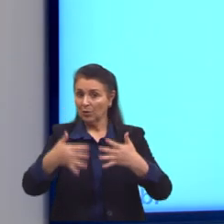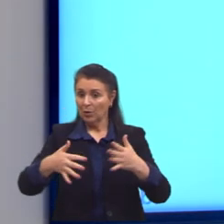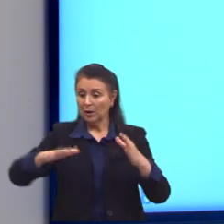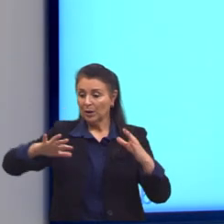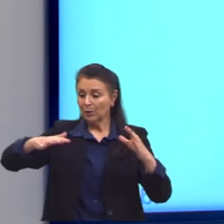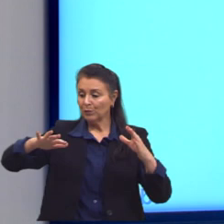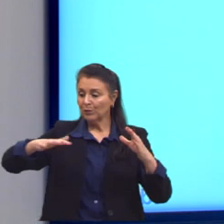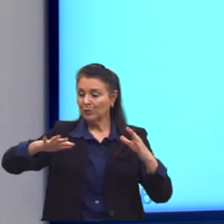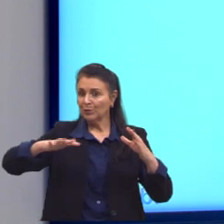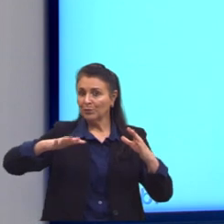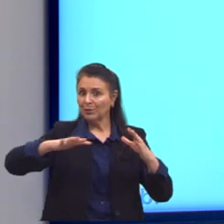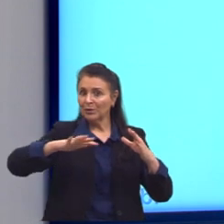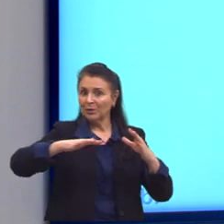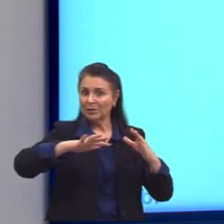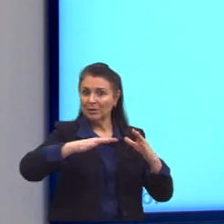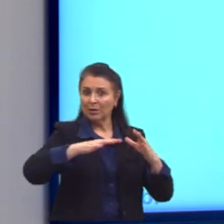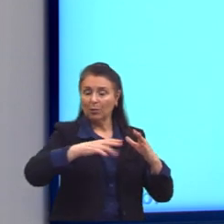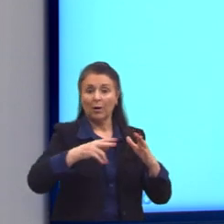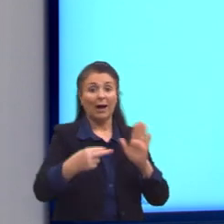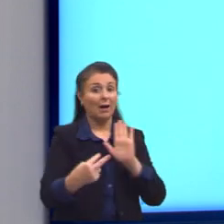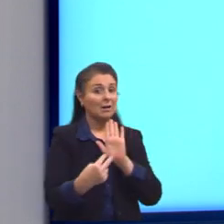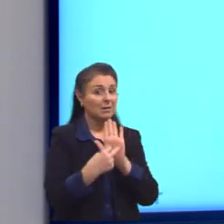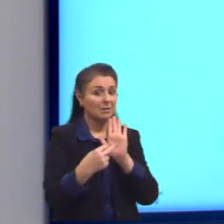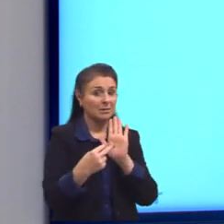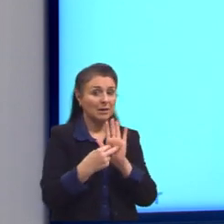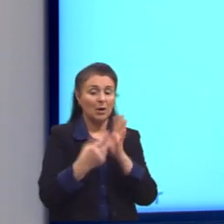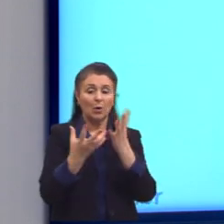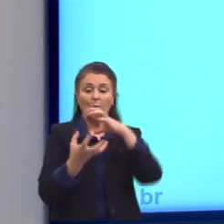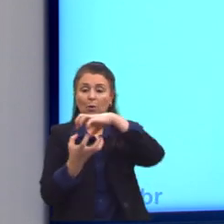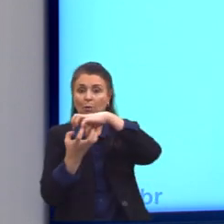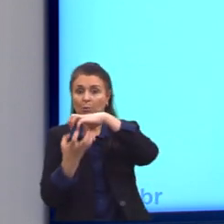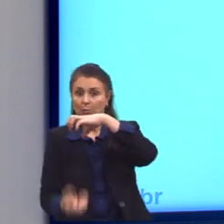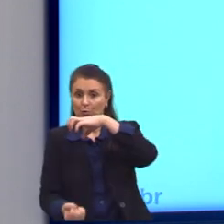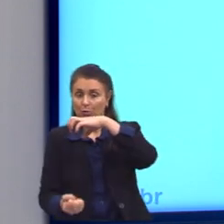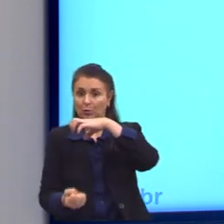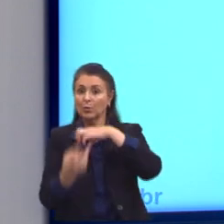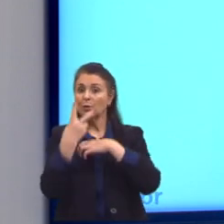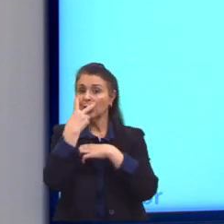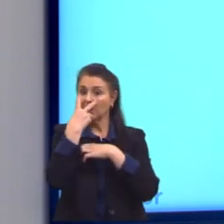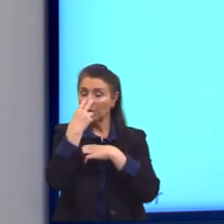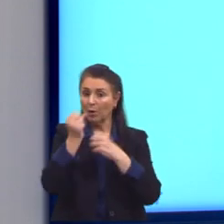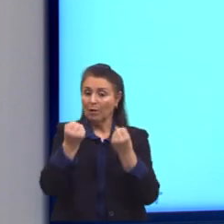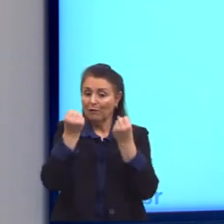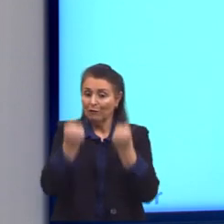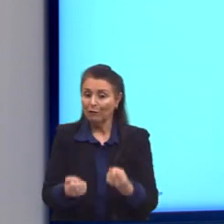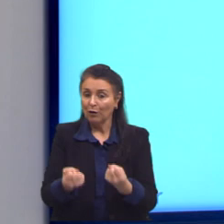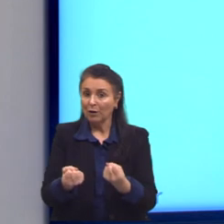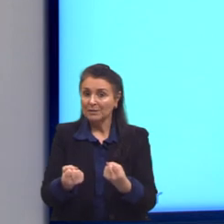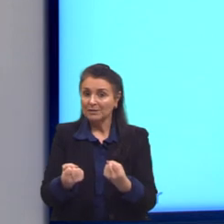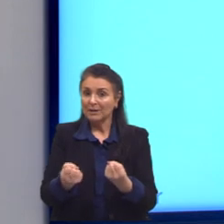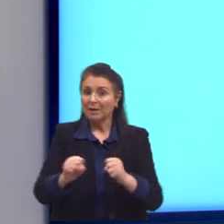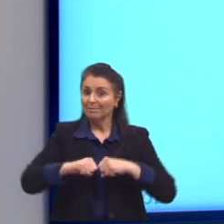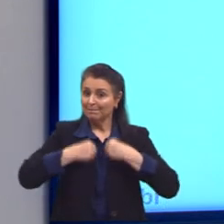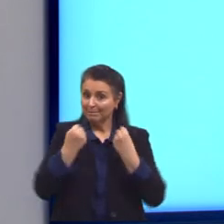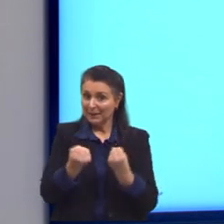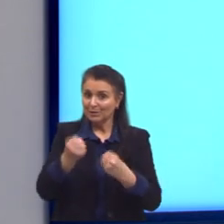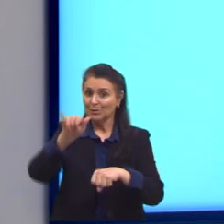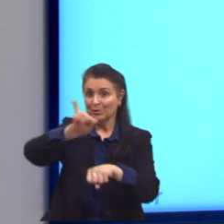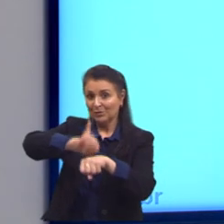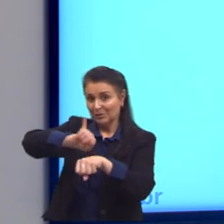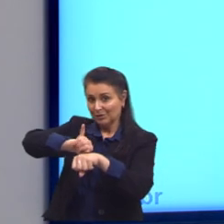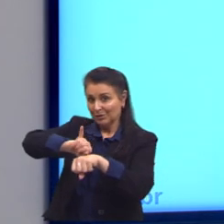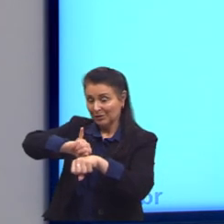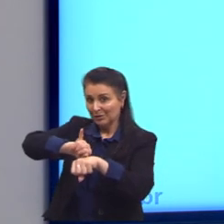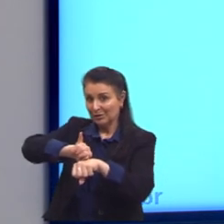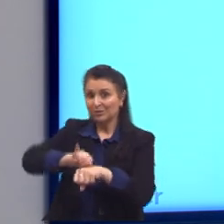flutuação vejam que o e nem 70 pequenos detalhes o impulso igual a força peso do objeto Então a gente